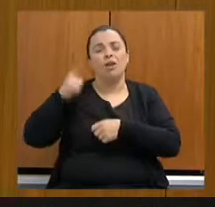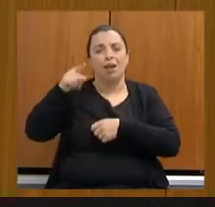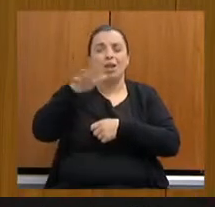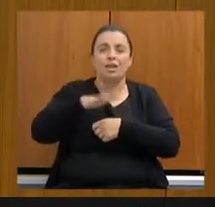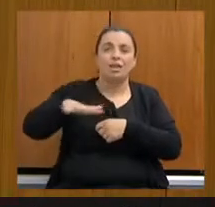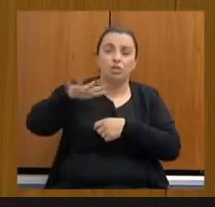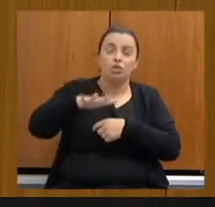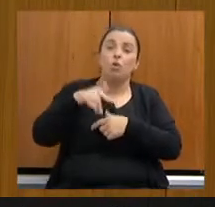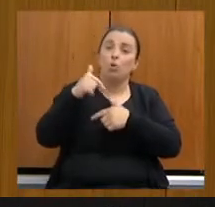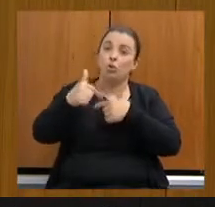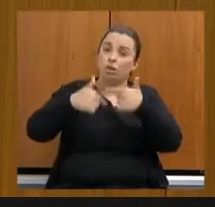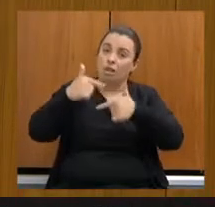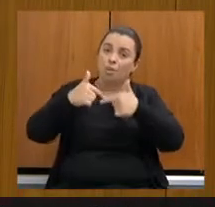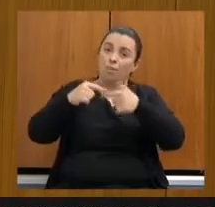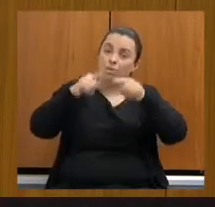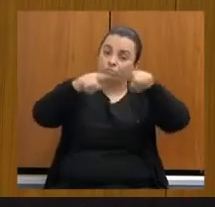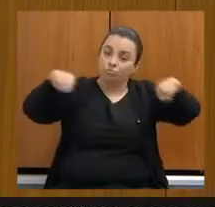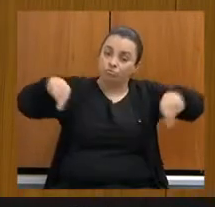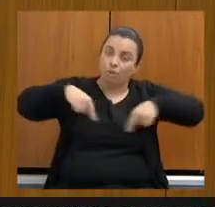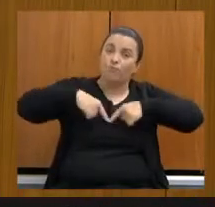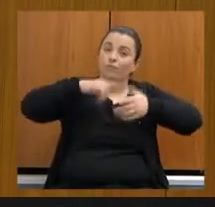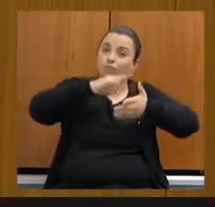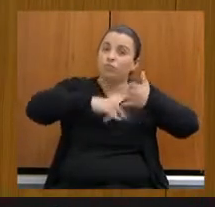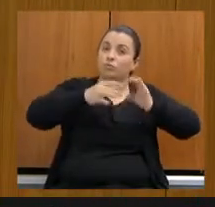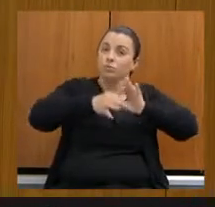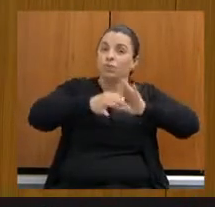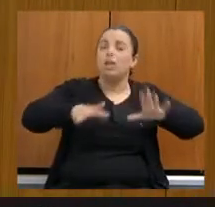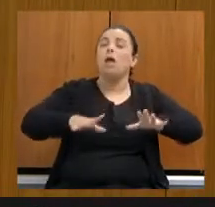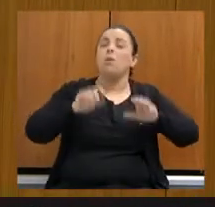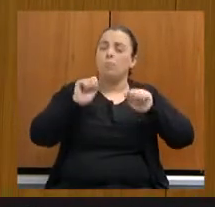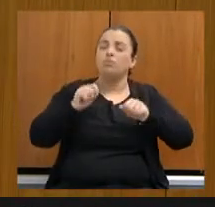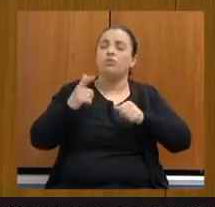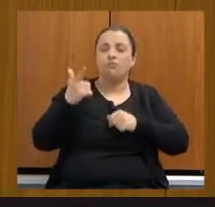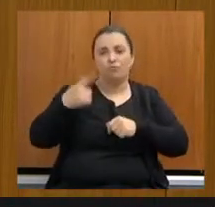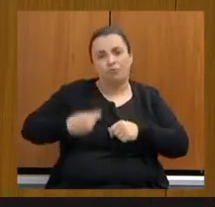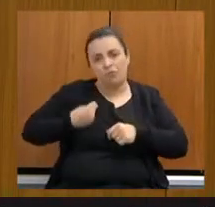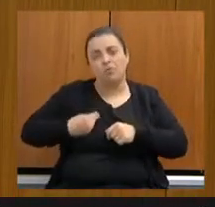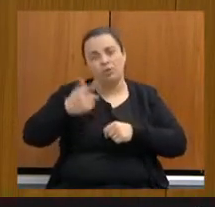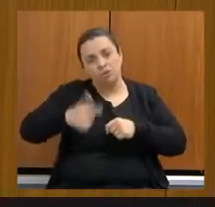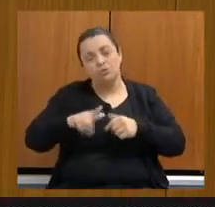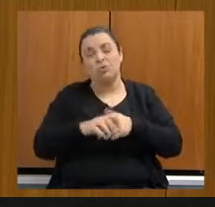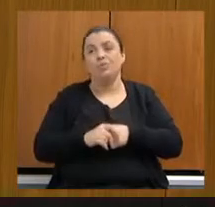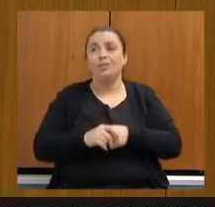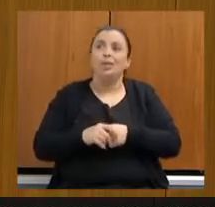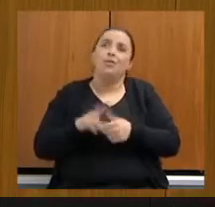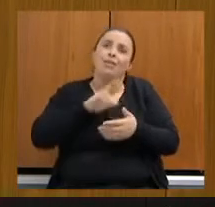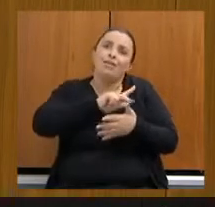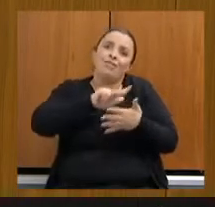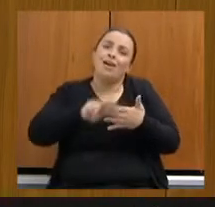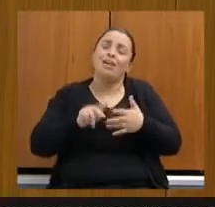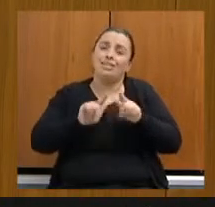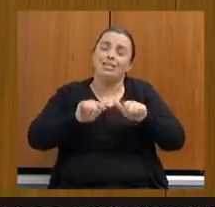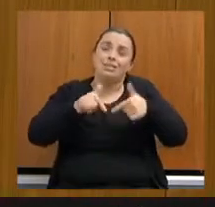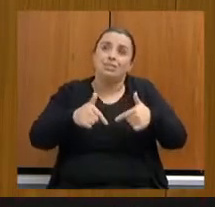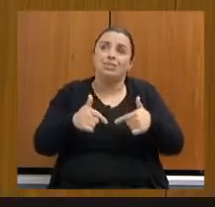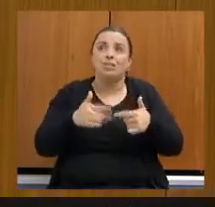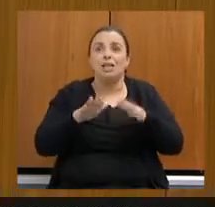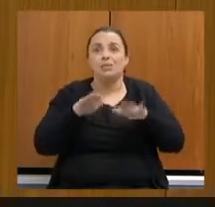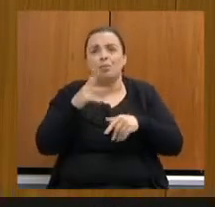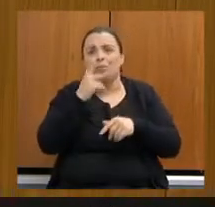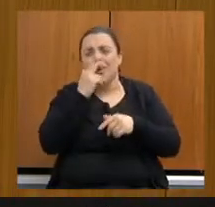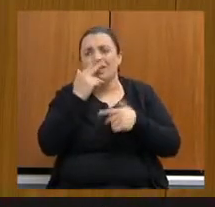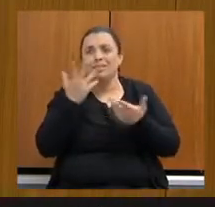fundiária lá também é que está parado é possa recomeçar Então são muitas ações que às vezes no primeiro momento